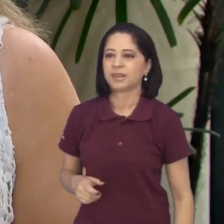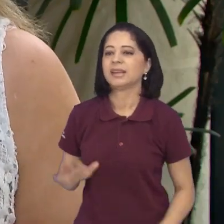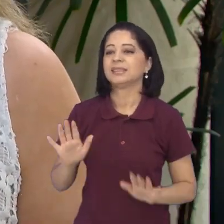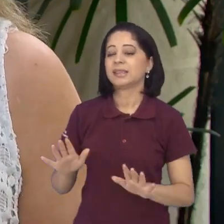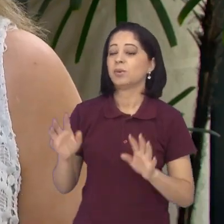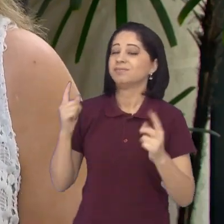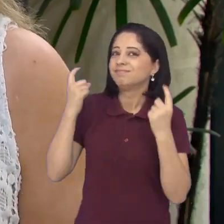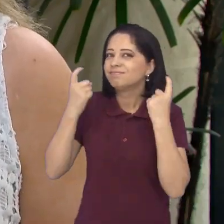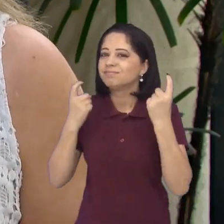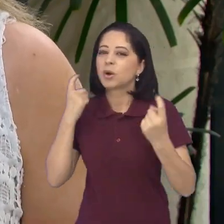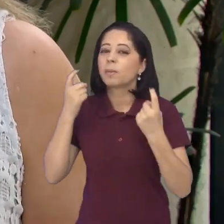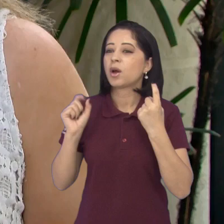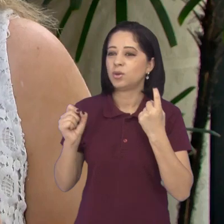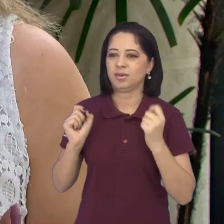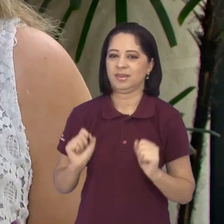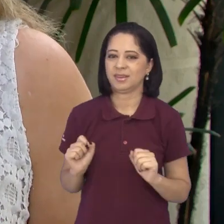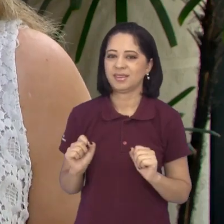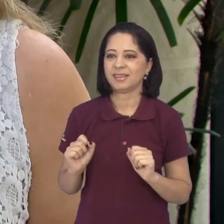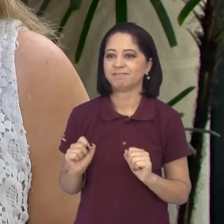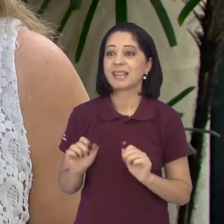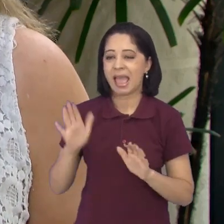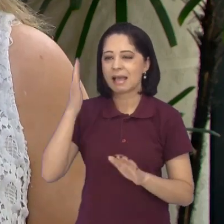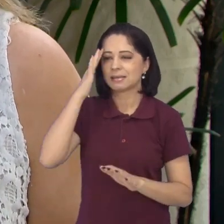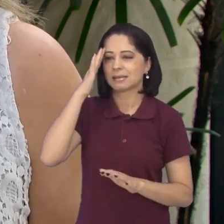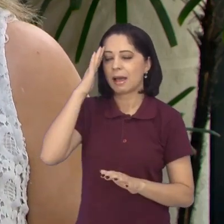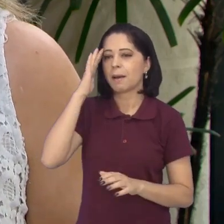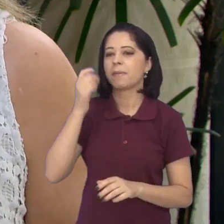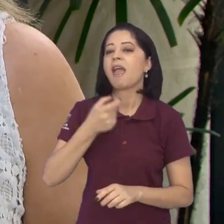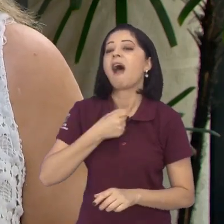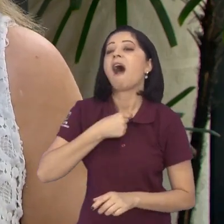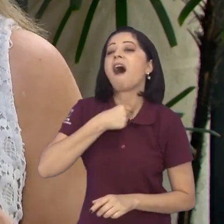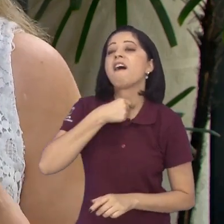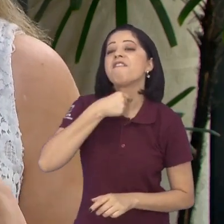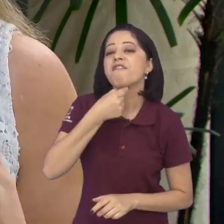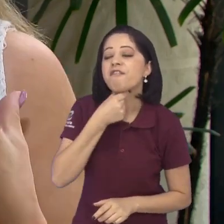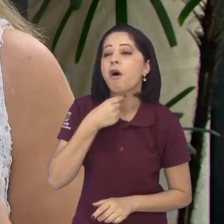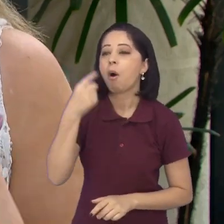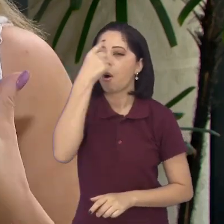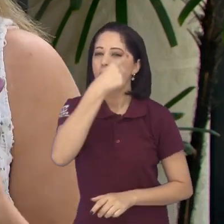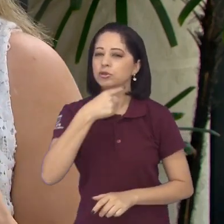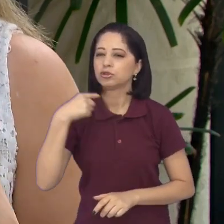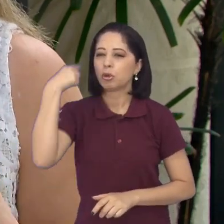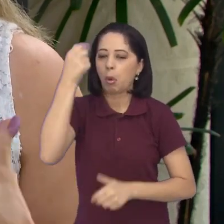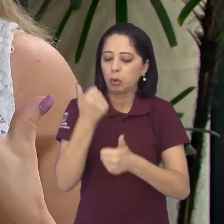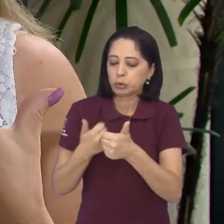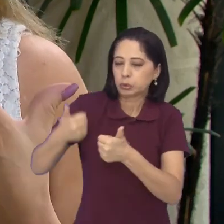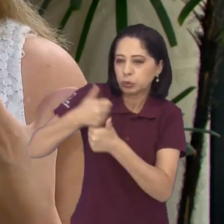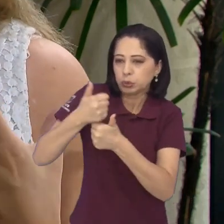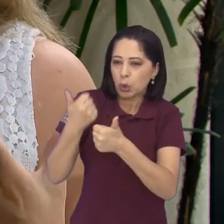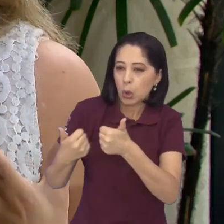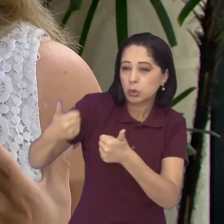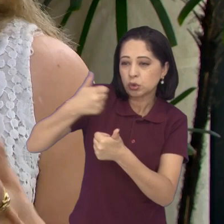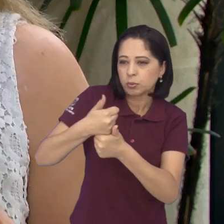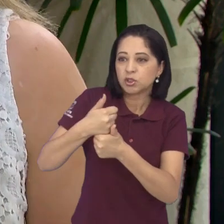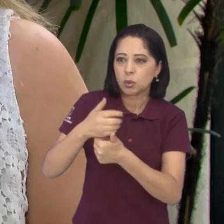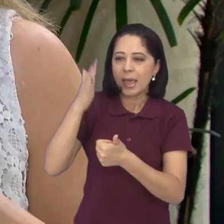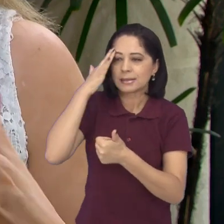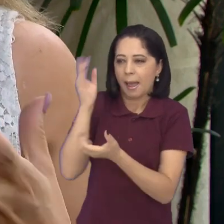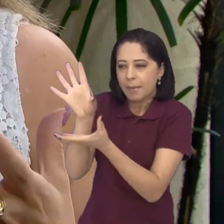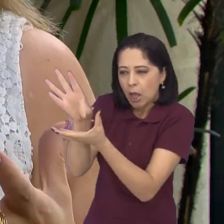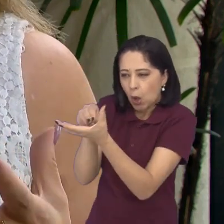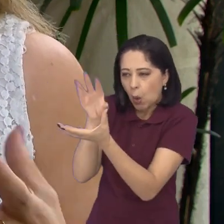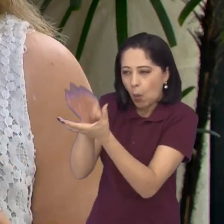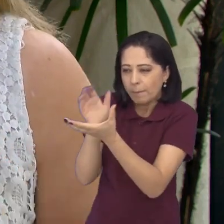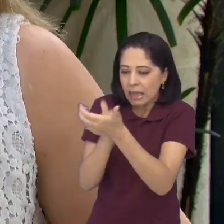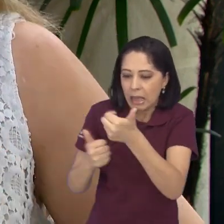principais preocupações? O uso de deepfake, que é você pegar a imagem de alguém ou a